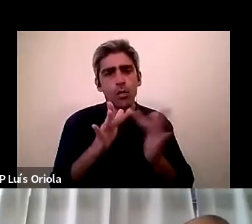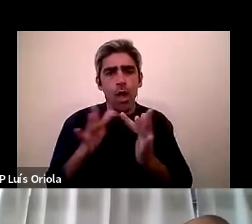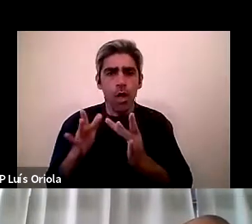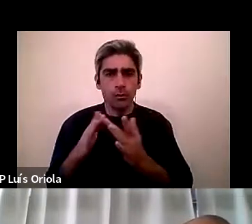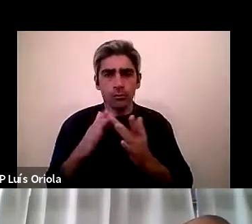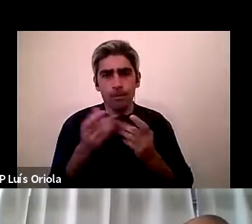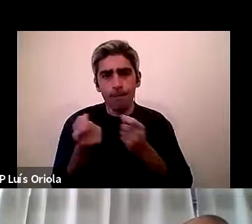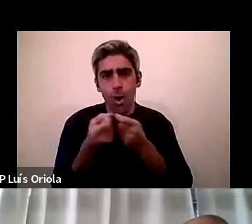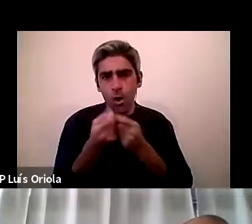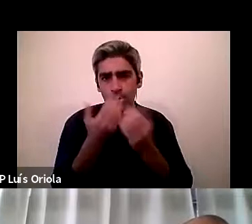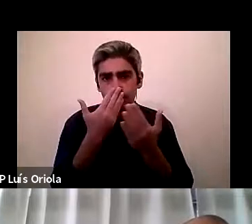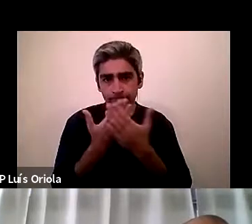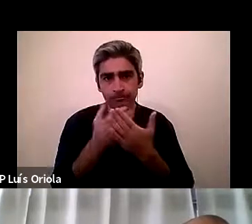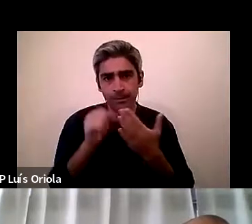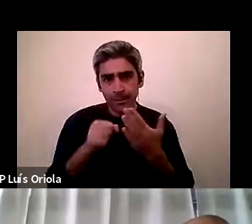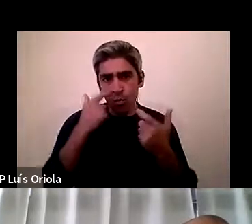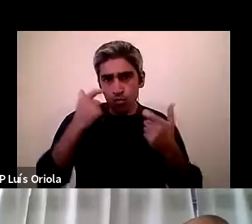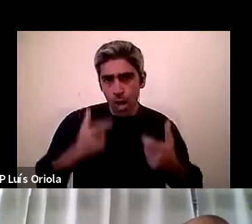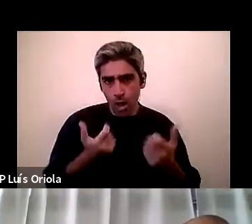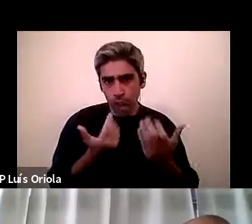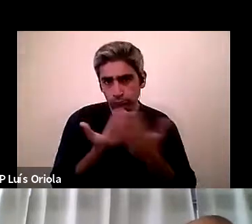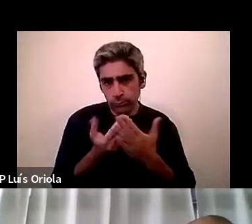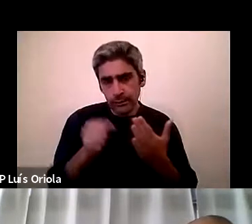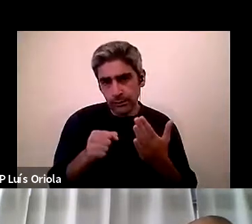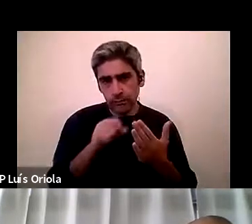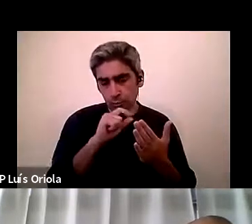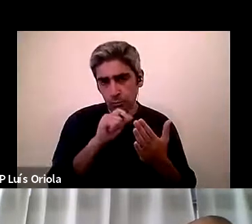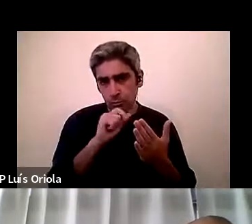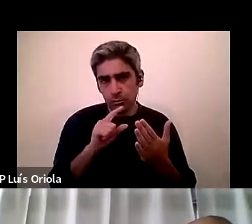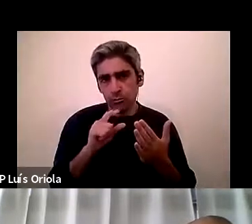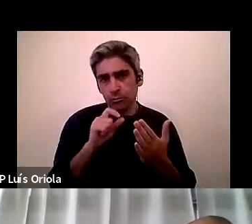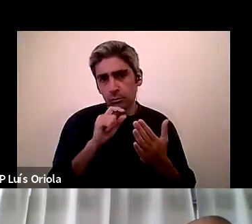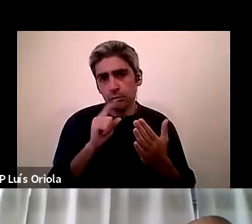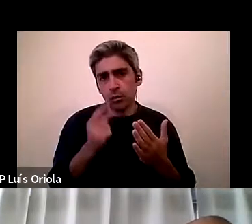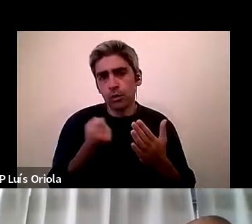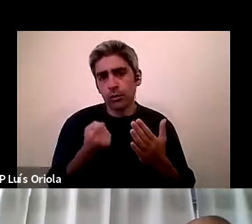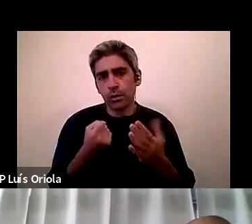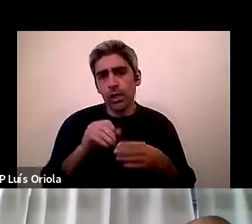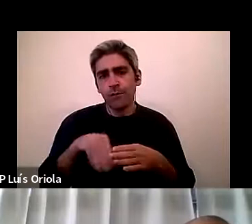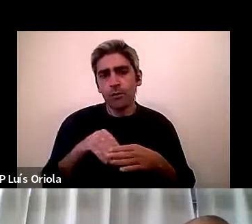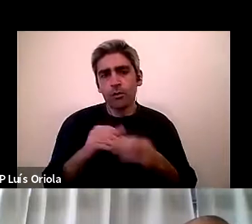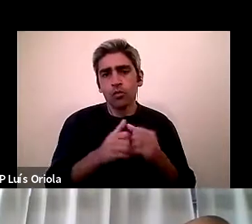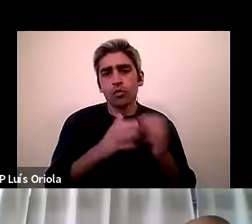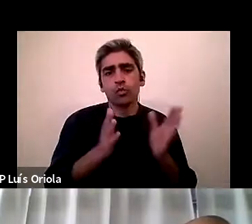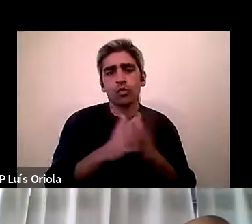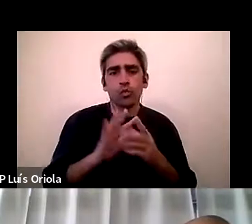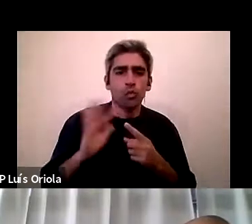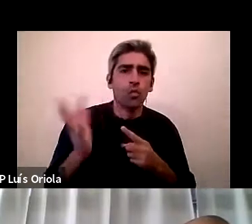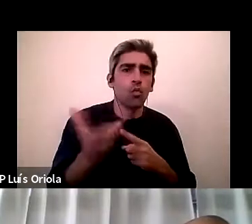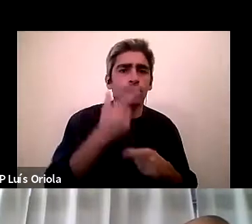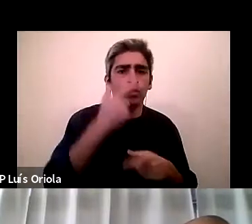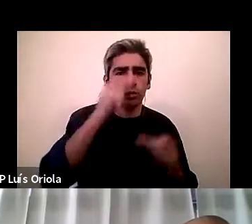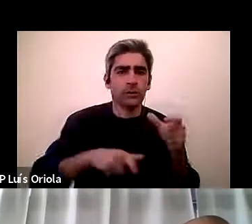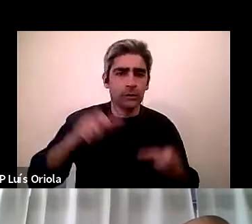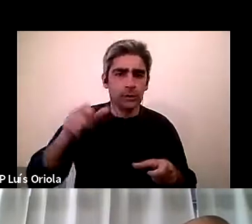mais próximo físico e humano e eventualmente talvez não consigamos envolver toda a panóplia de cidadãos, porque